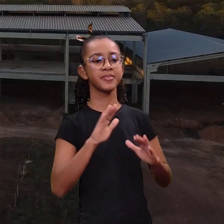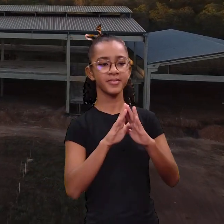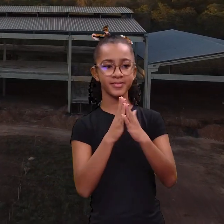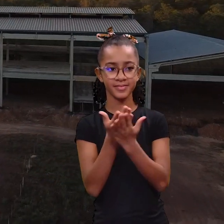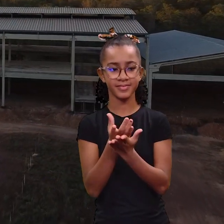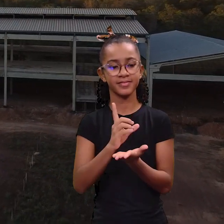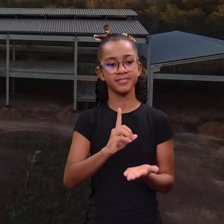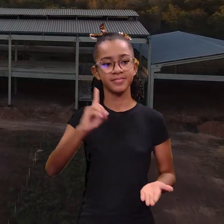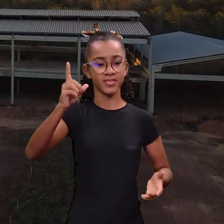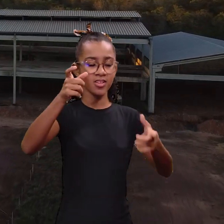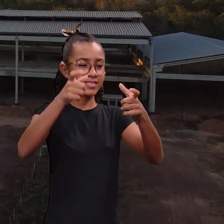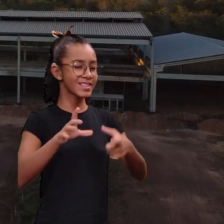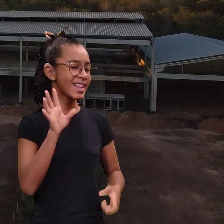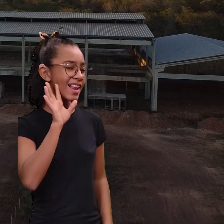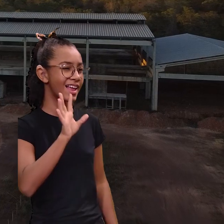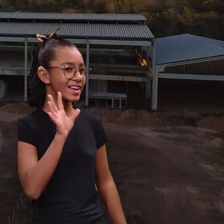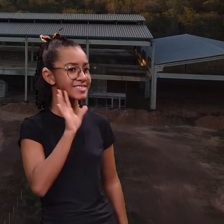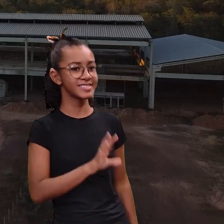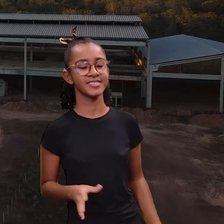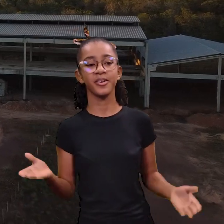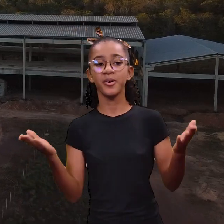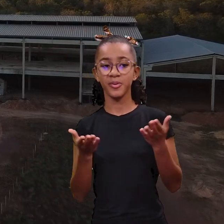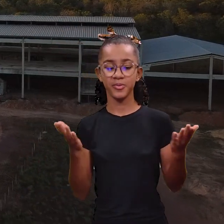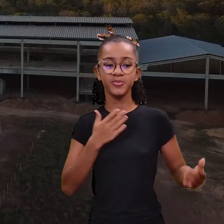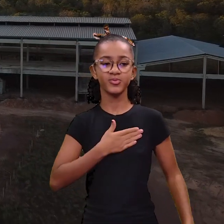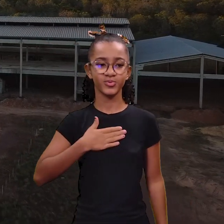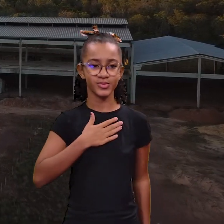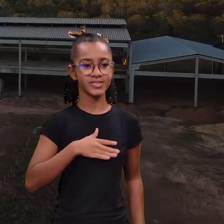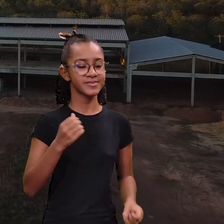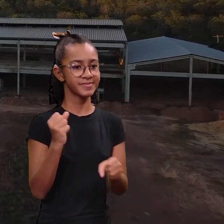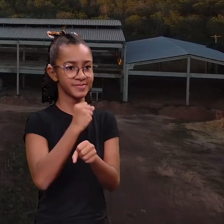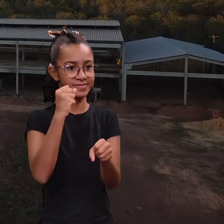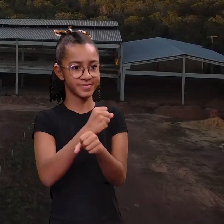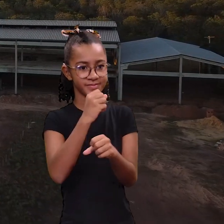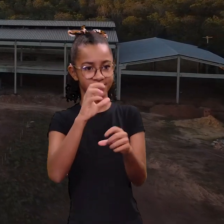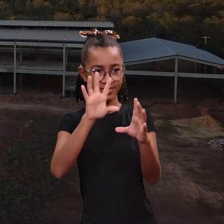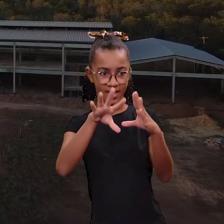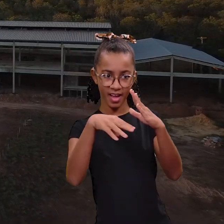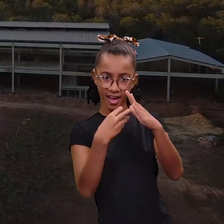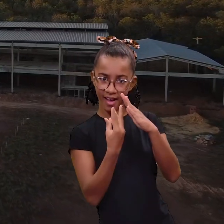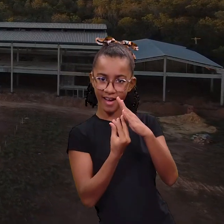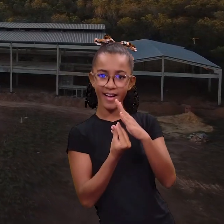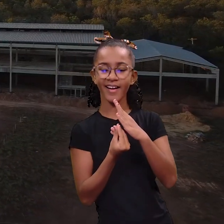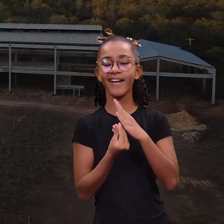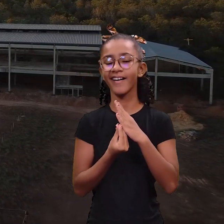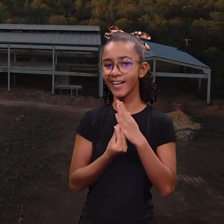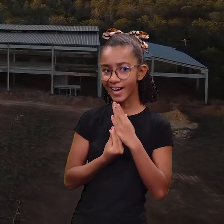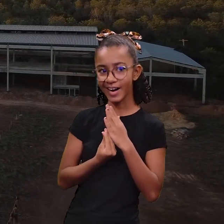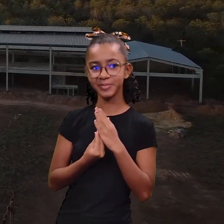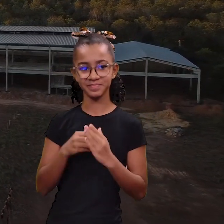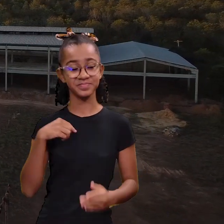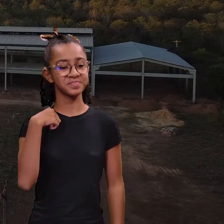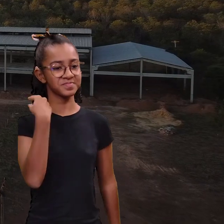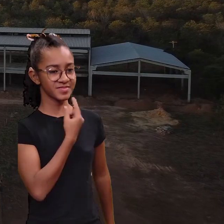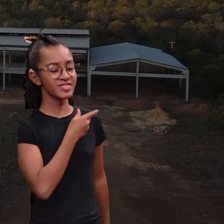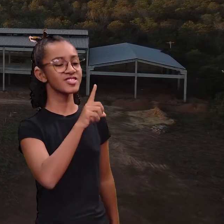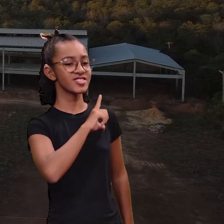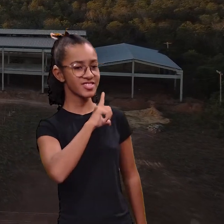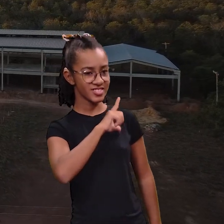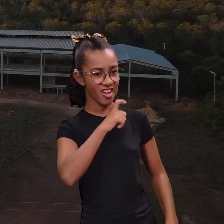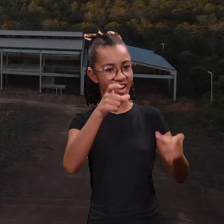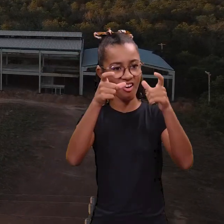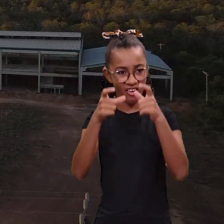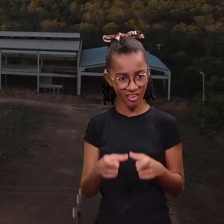ambiente legal, num ambiente agradável. Assim também como na construção do templo, para que todos nós tenhamos